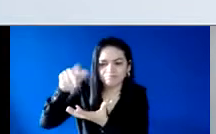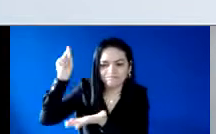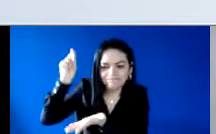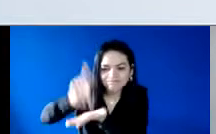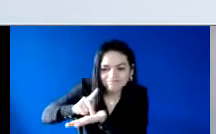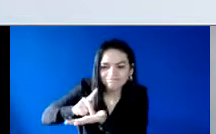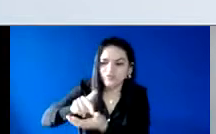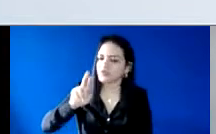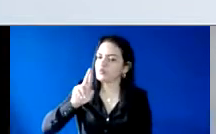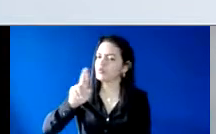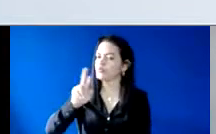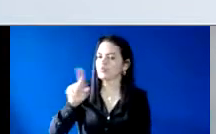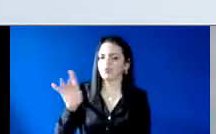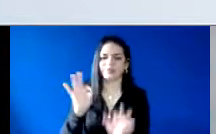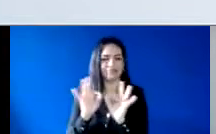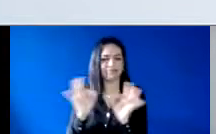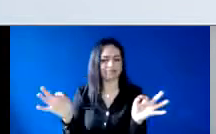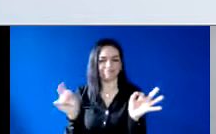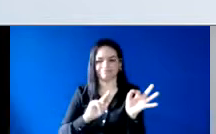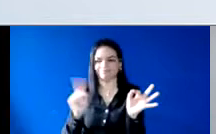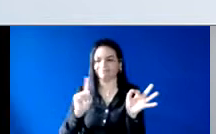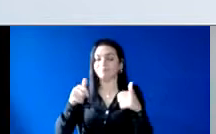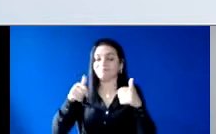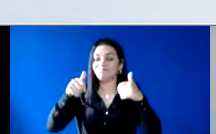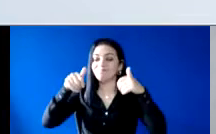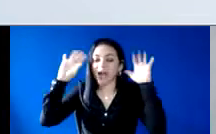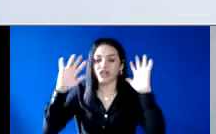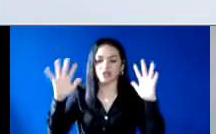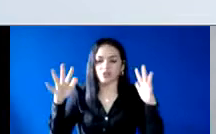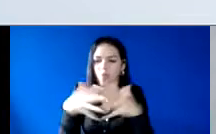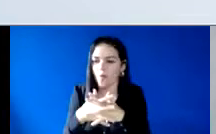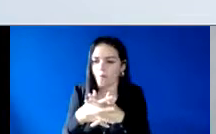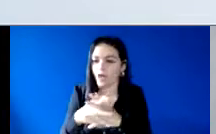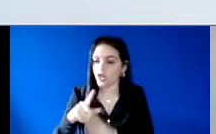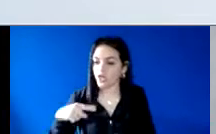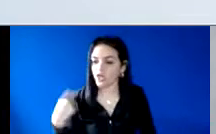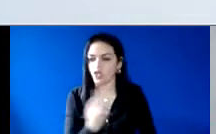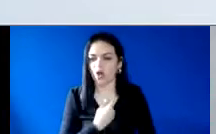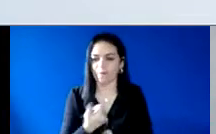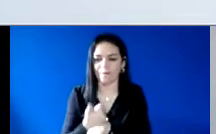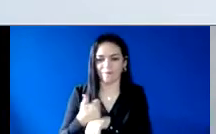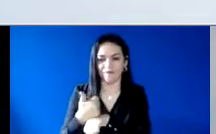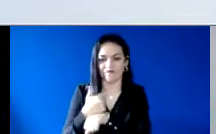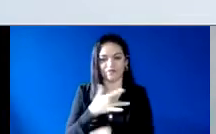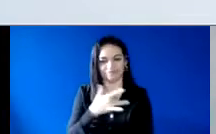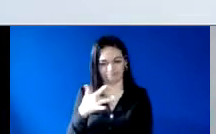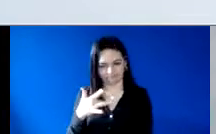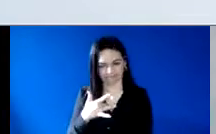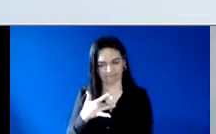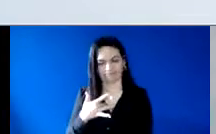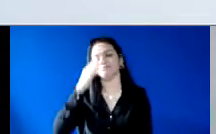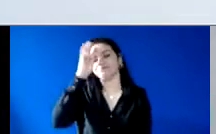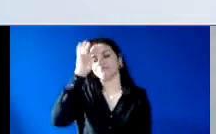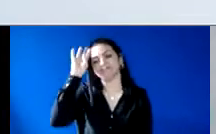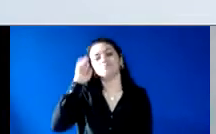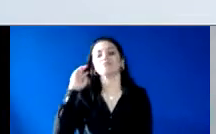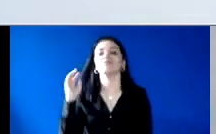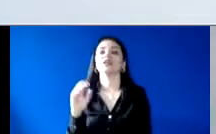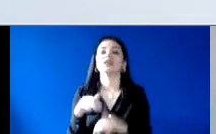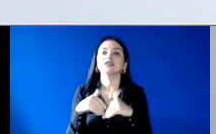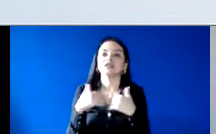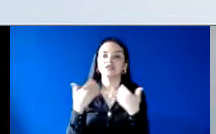talvez uma das coisas mais complexas que a gente tem na vida para fazer, sobretudo nós profissionais de saúde. Vamos entrar, então, agora, já